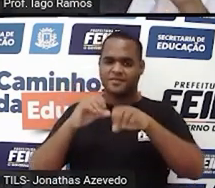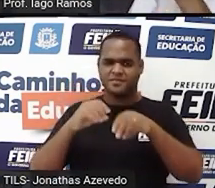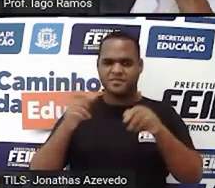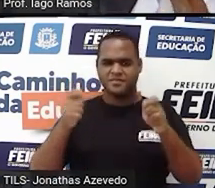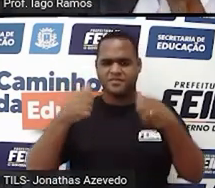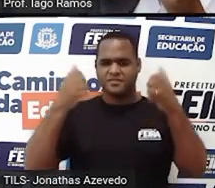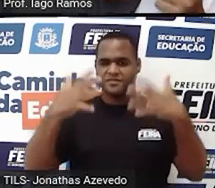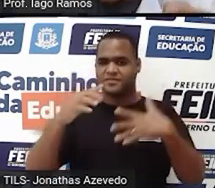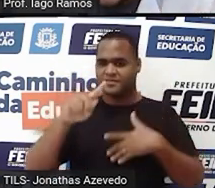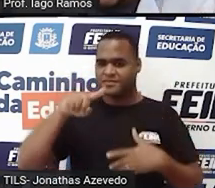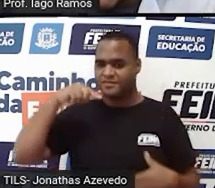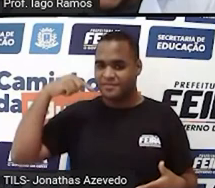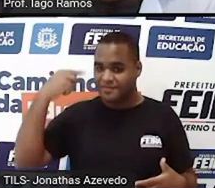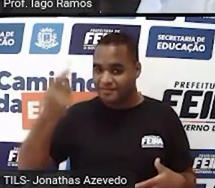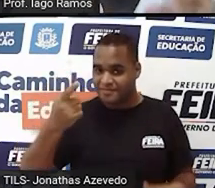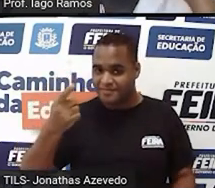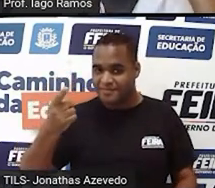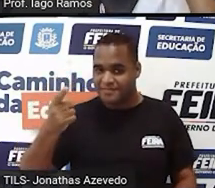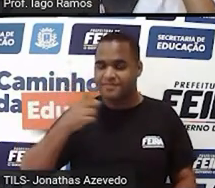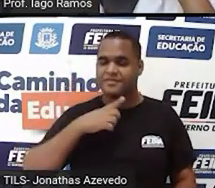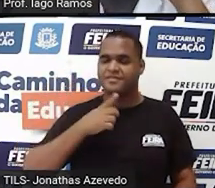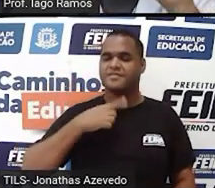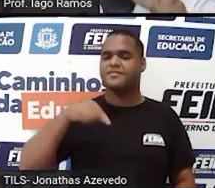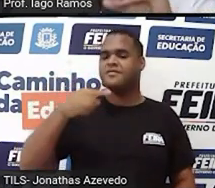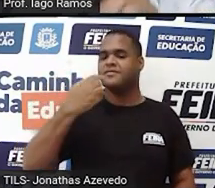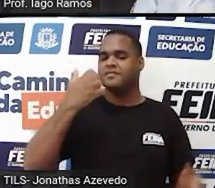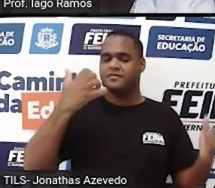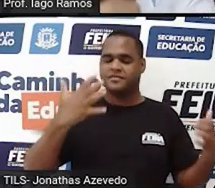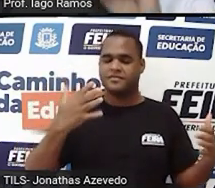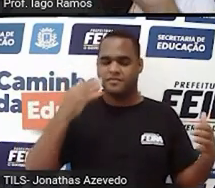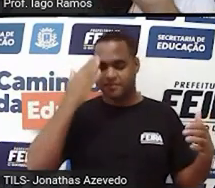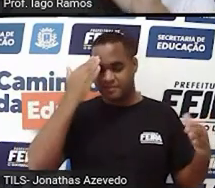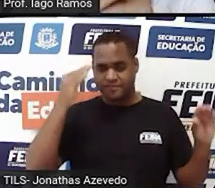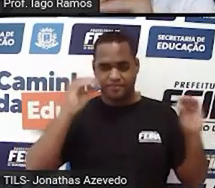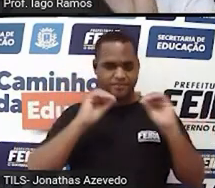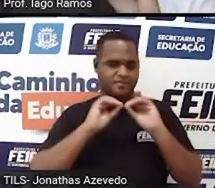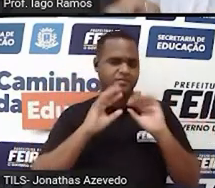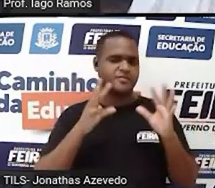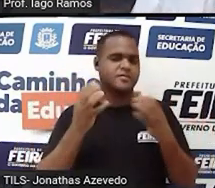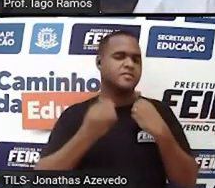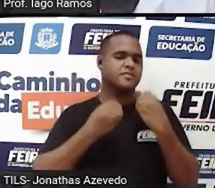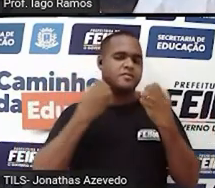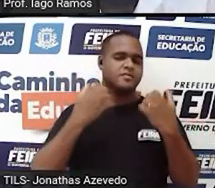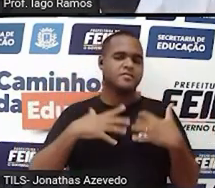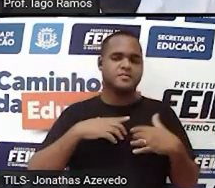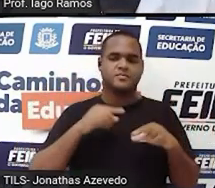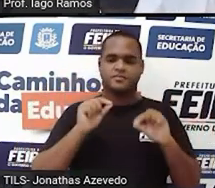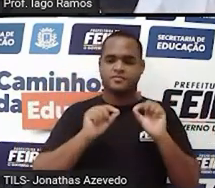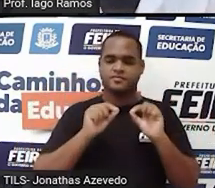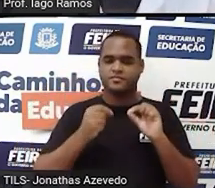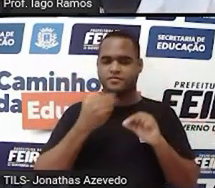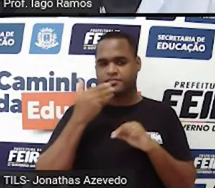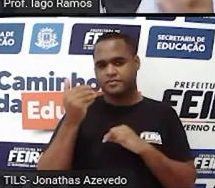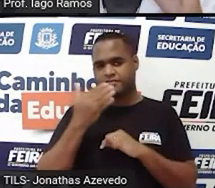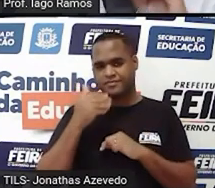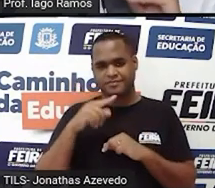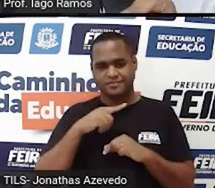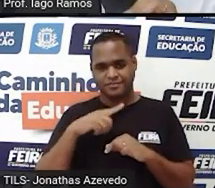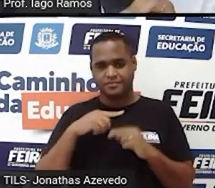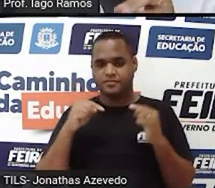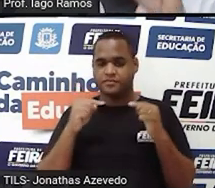porque na próxima a gente vai entender esse negócio aí de uma forma melhor